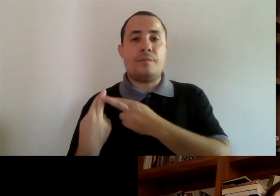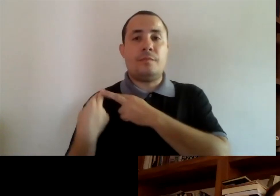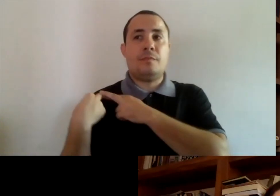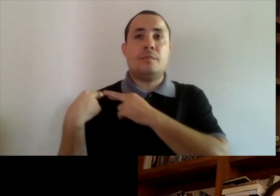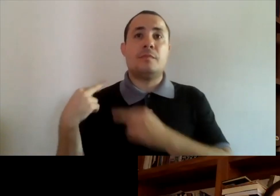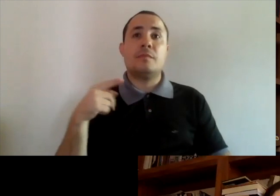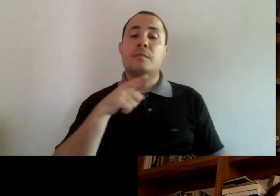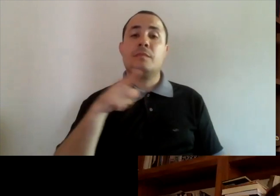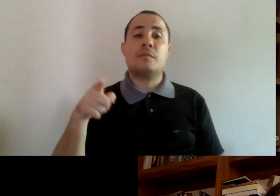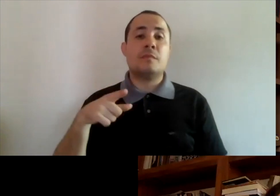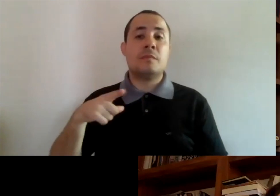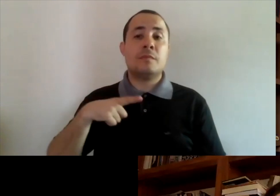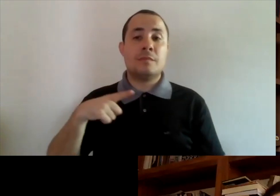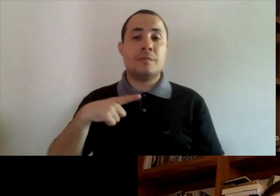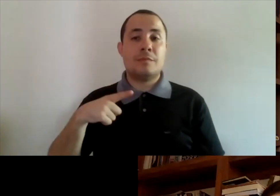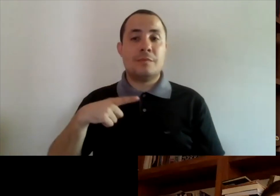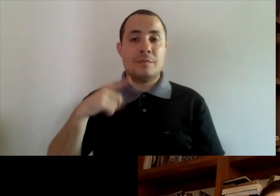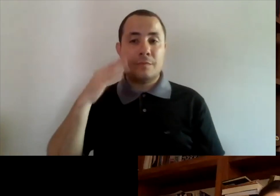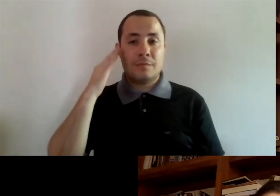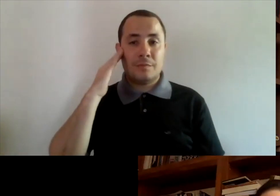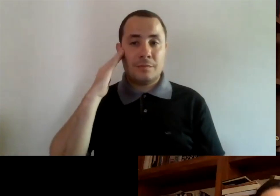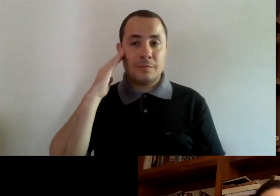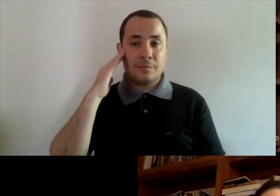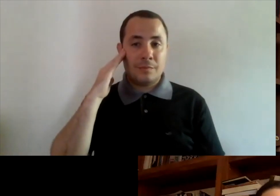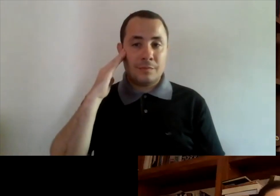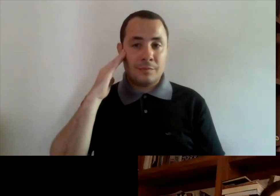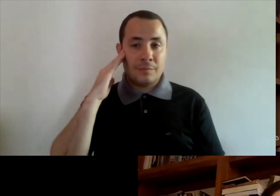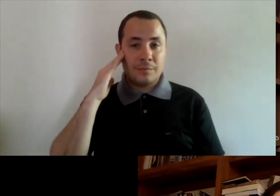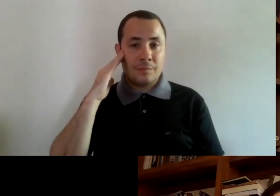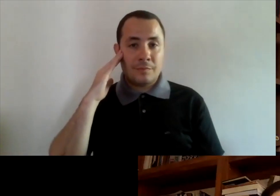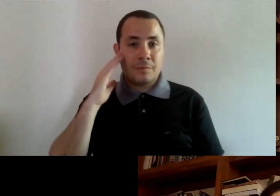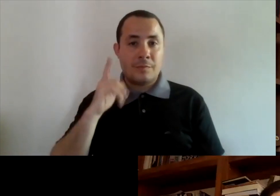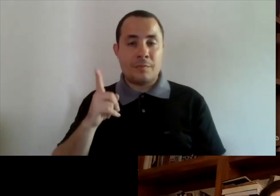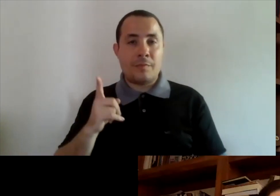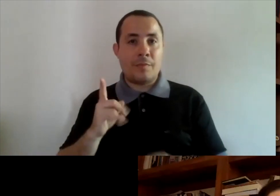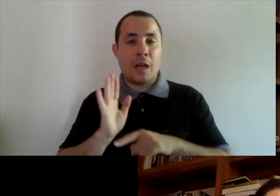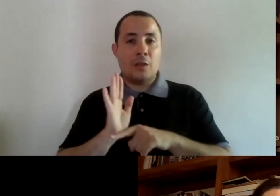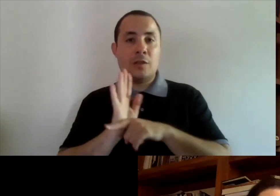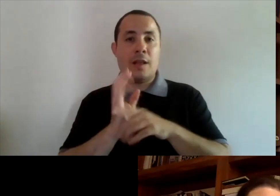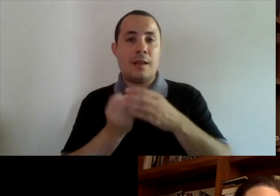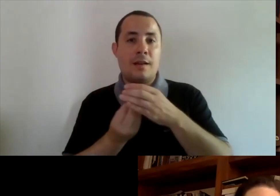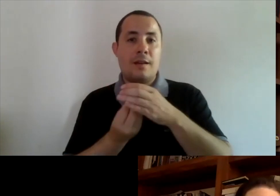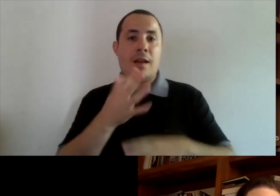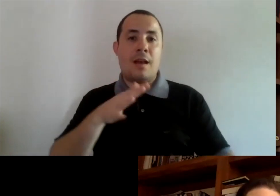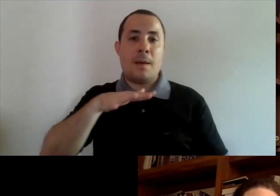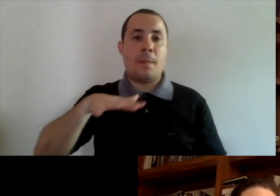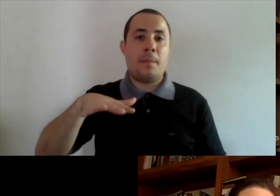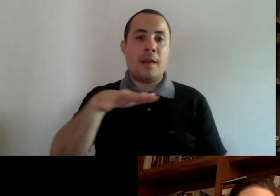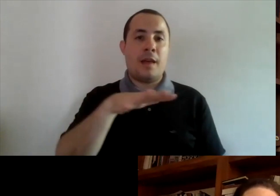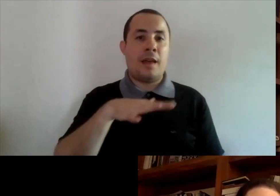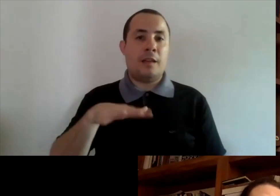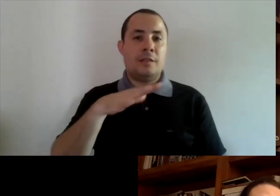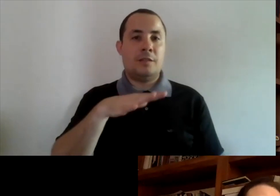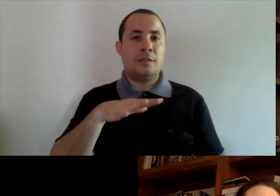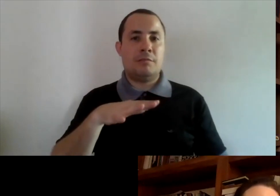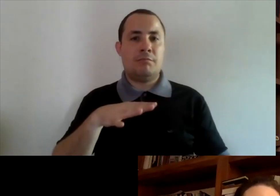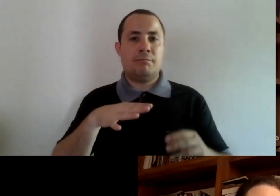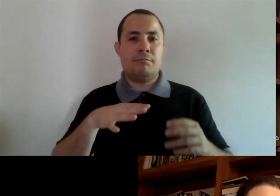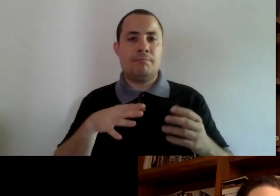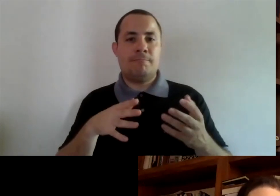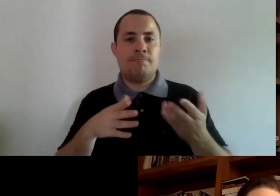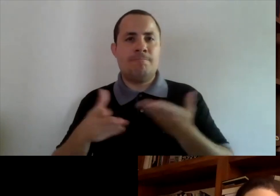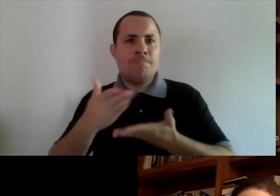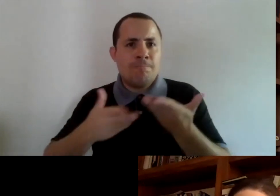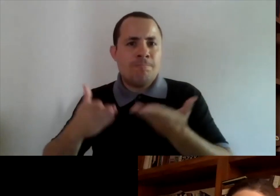podem ter em criar esse ambiente que está cada vez mais vivo e mais dinâmico, né, e fomentar,